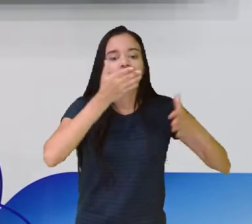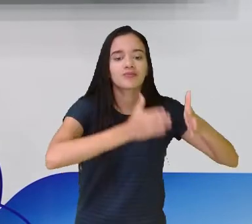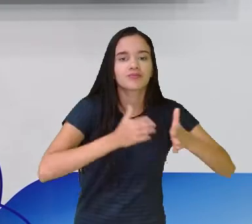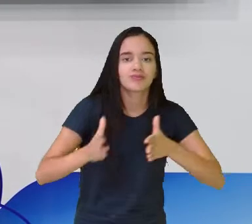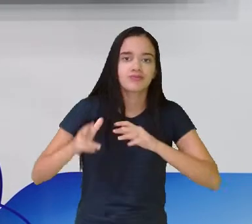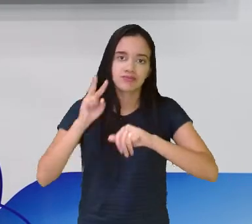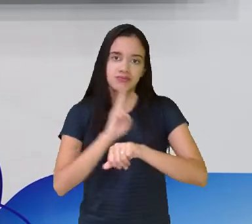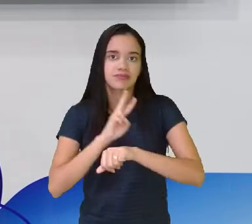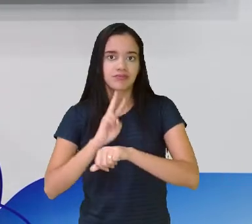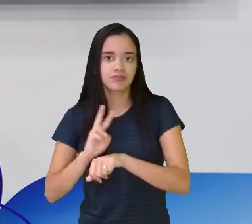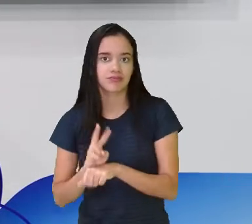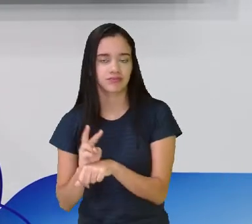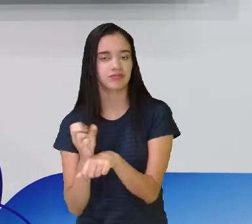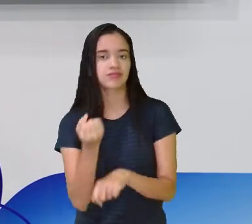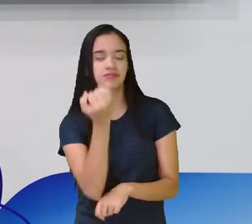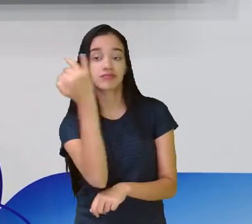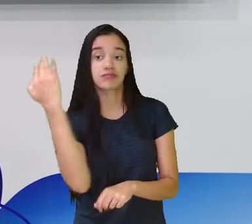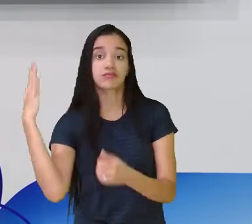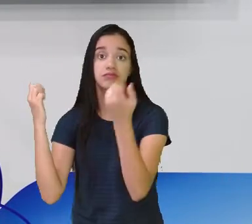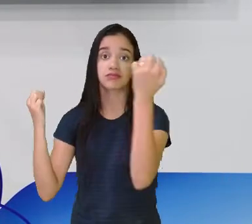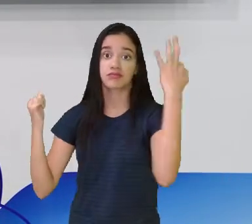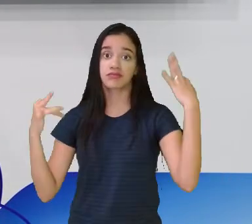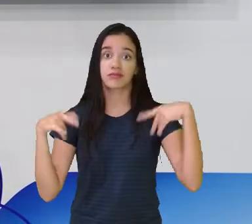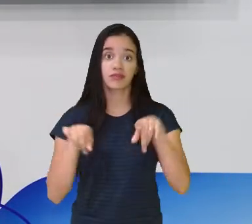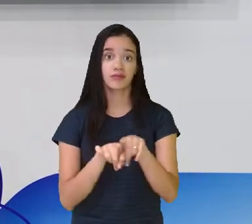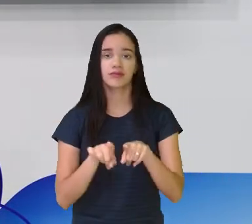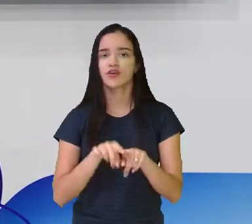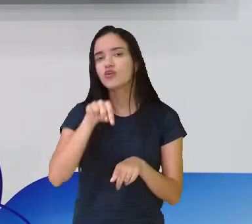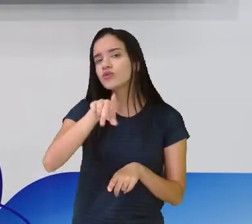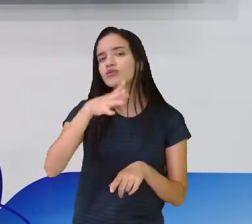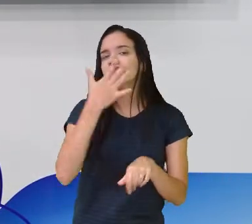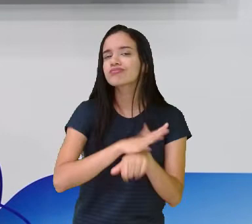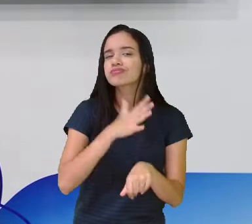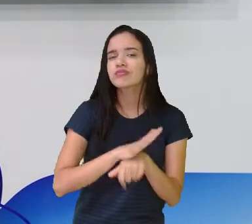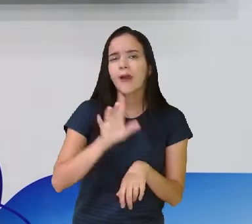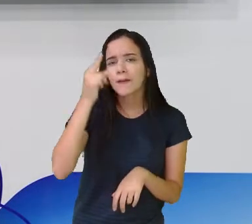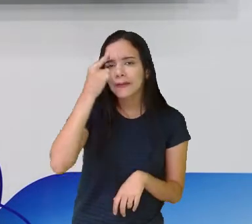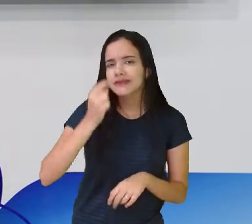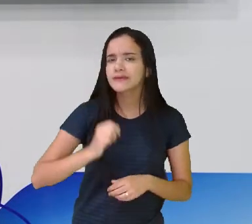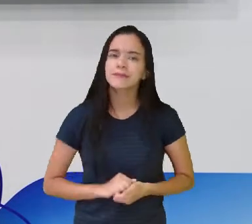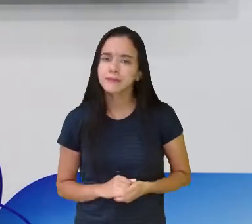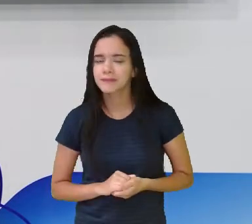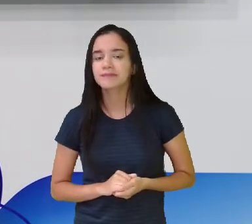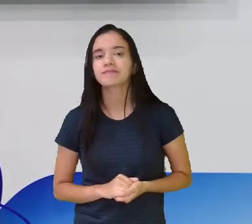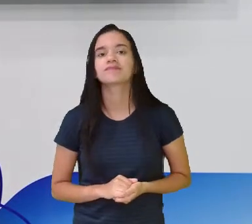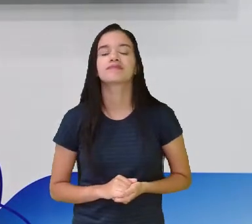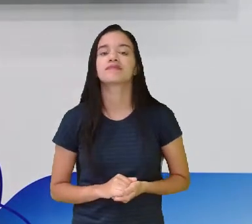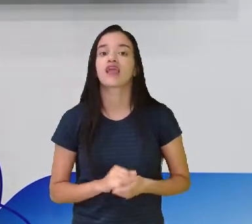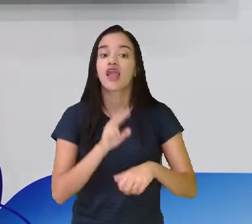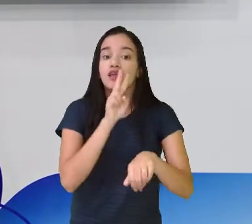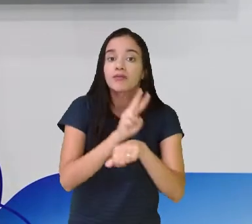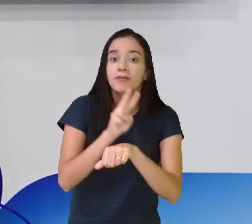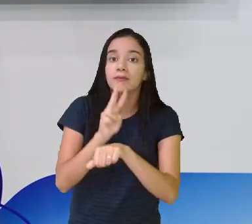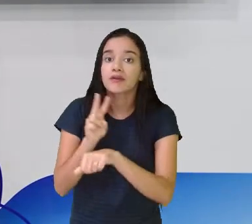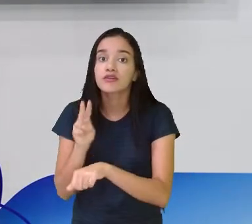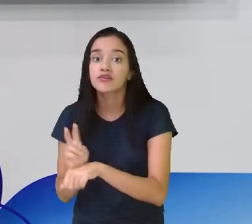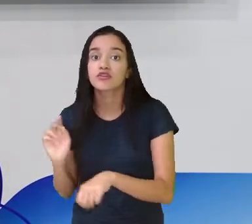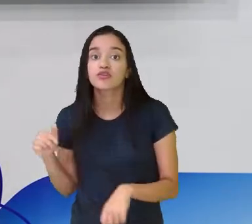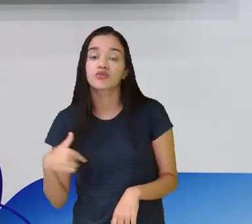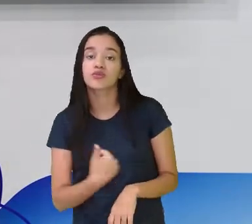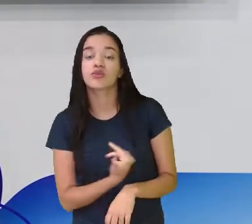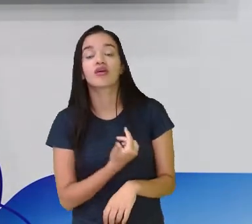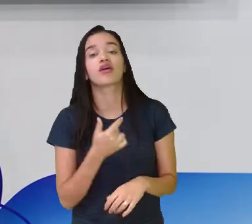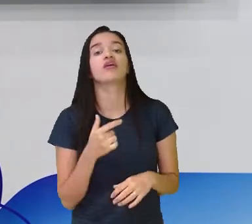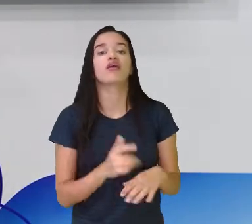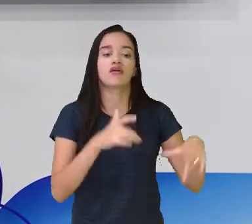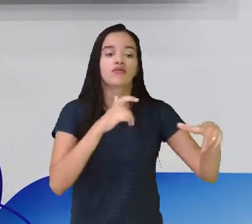processo de preservação do meio ambiente, preservação da natureza? Você faz algo pensando nisso, em preservar? A gente anda por